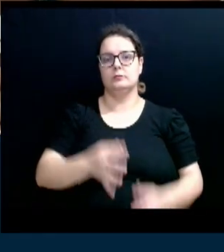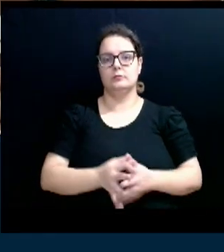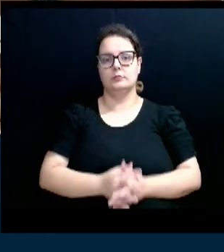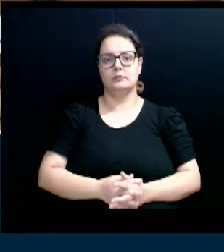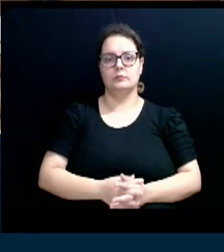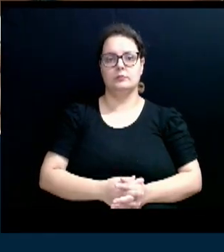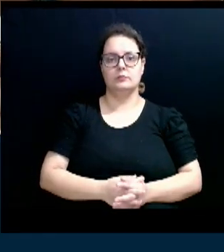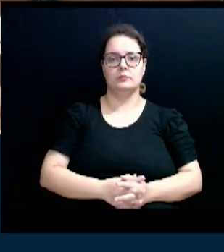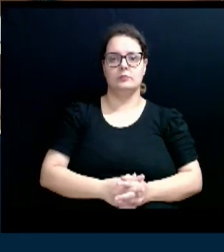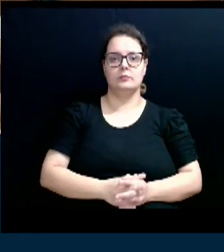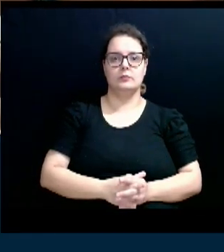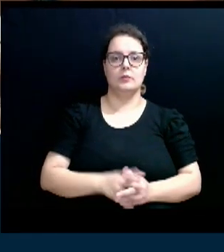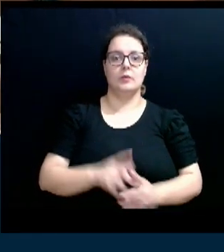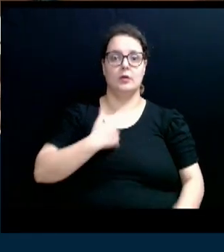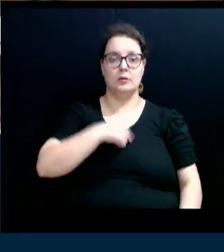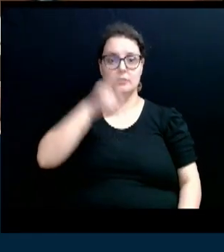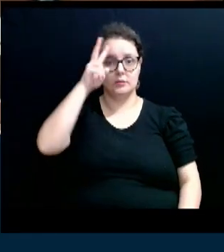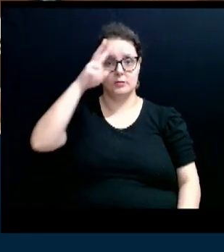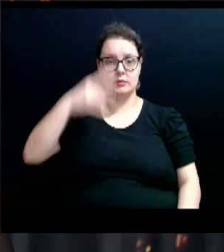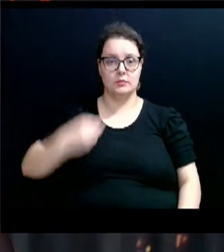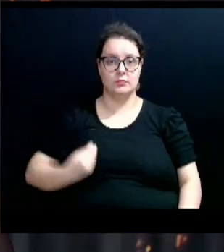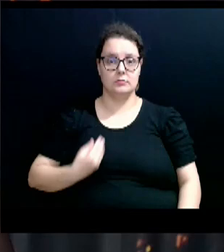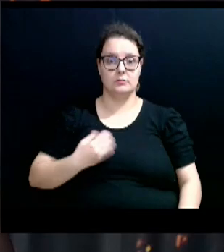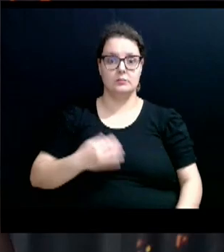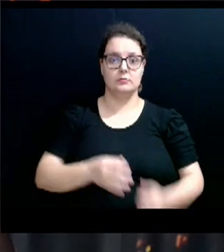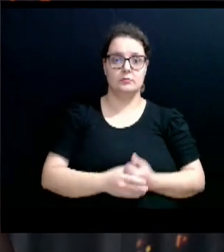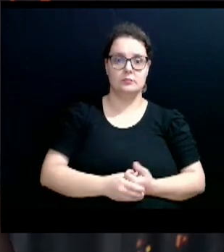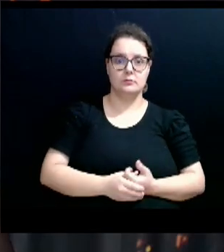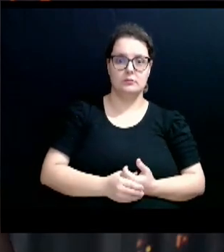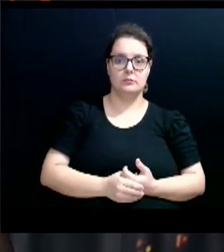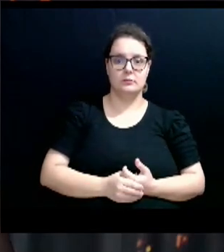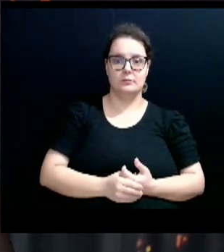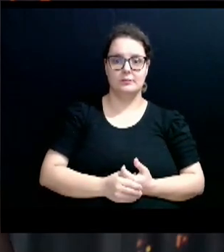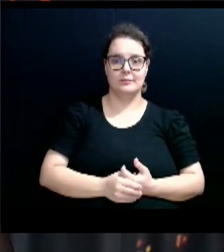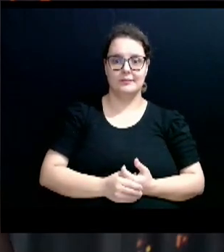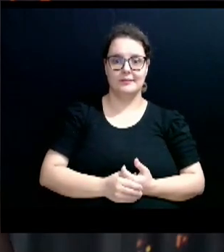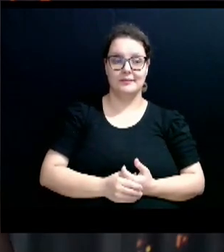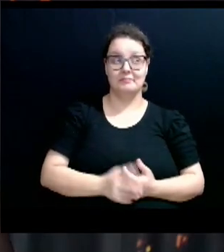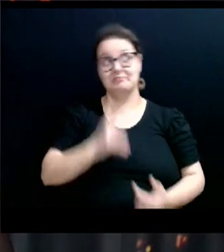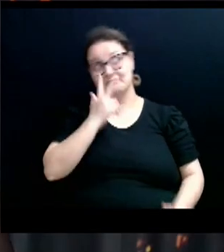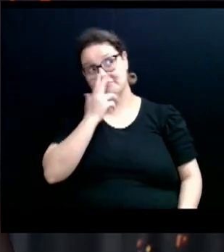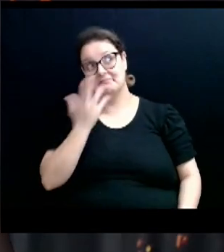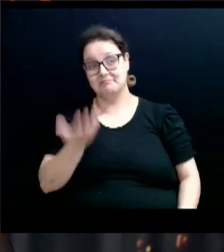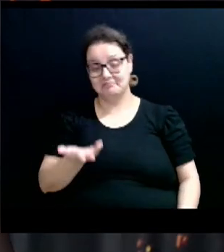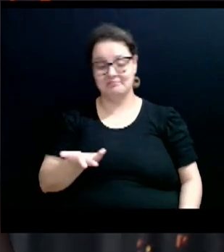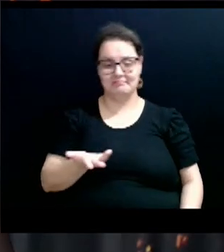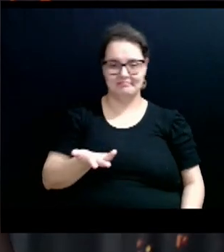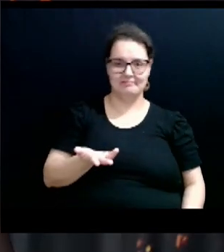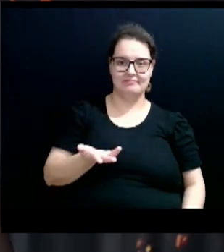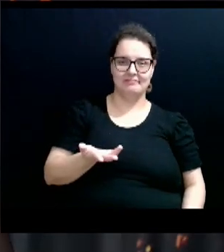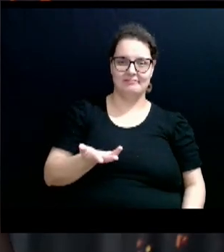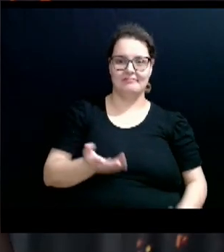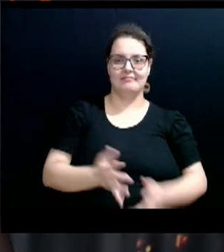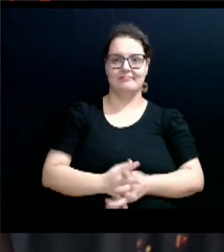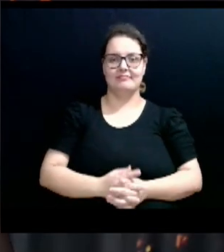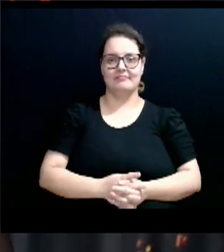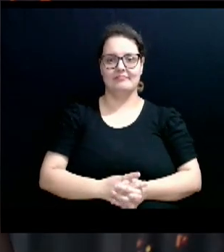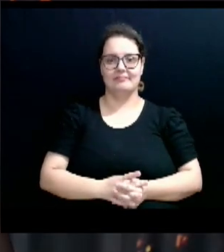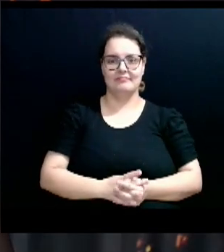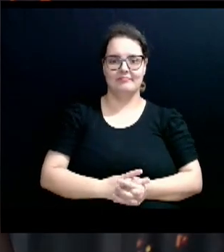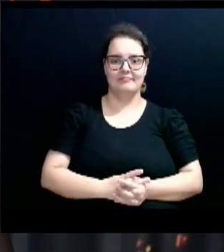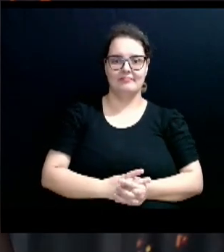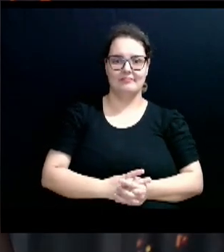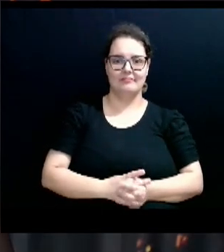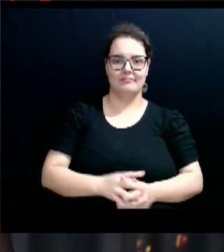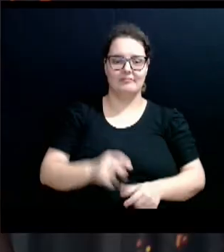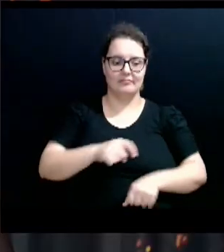vida? Me parece, né, que é o momento da gente começar a entender